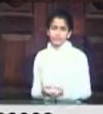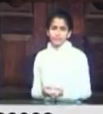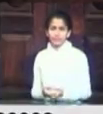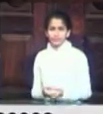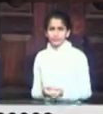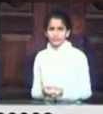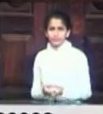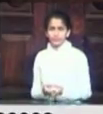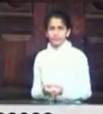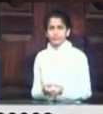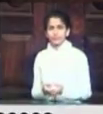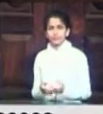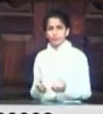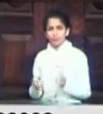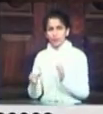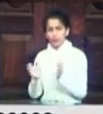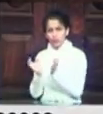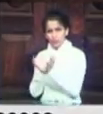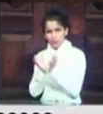Na comissão de mérito,